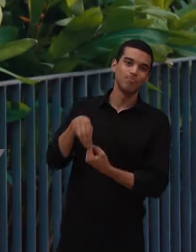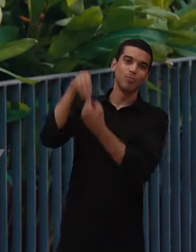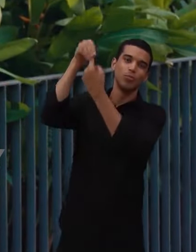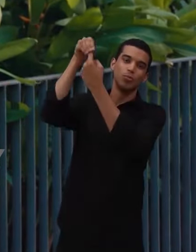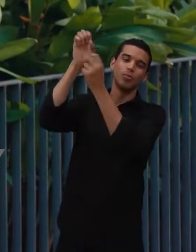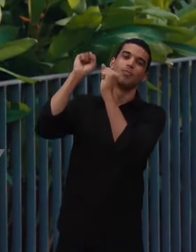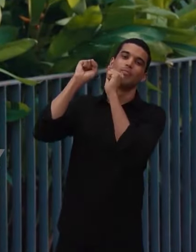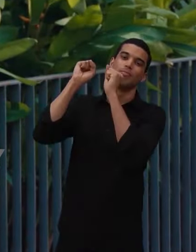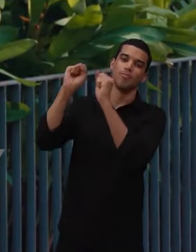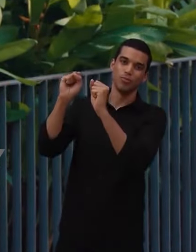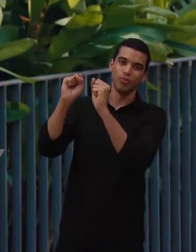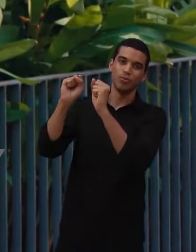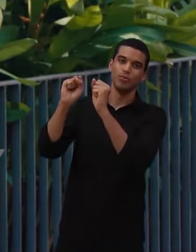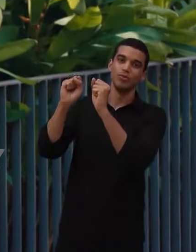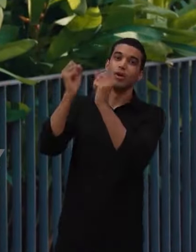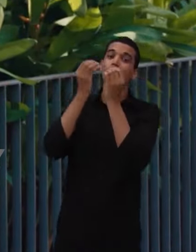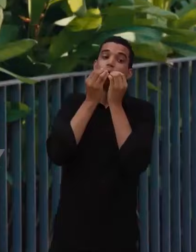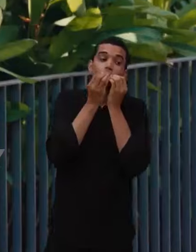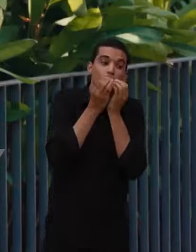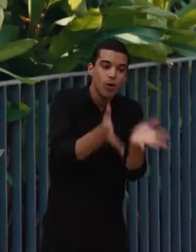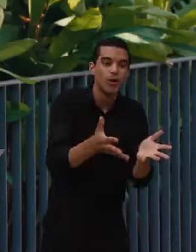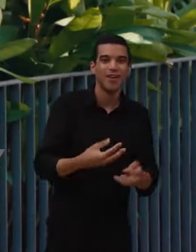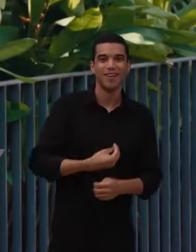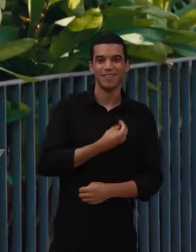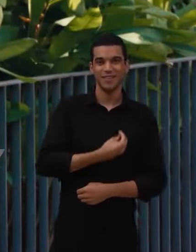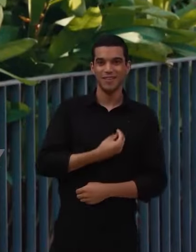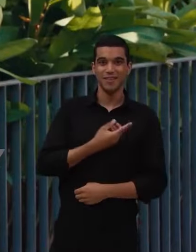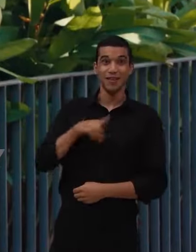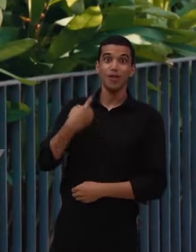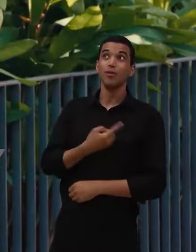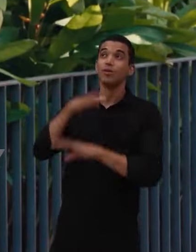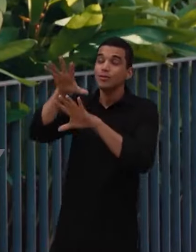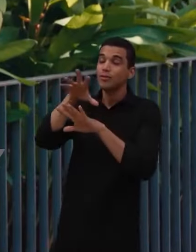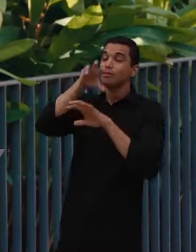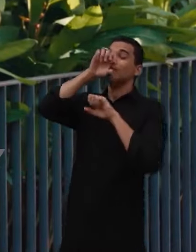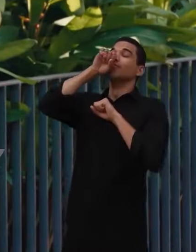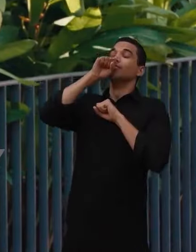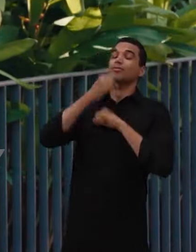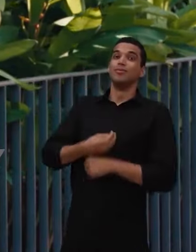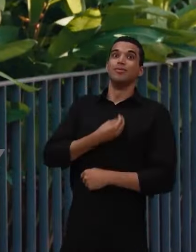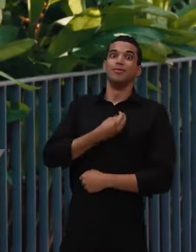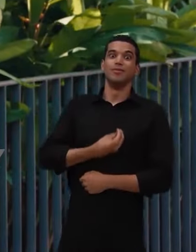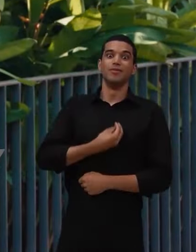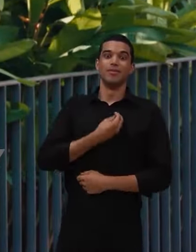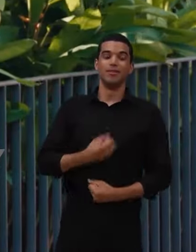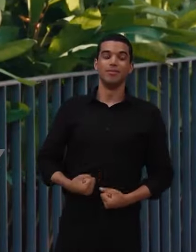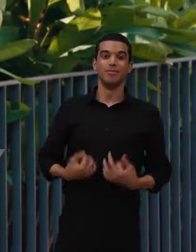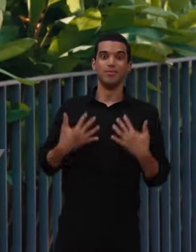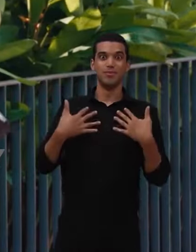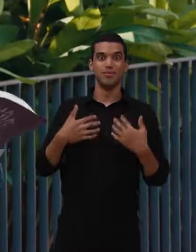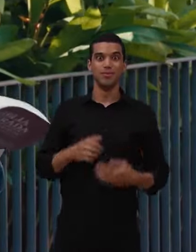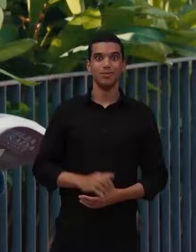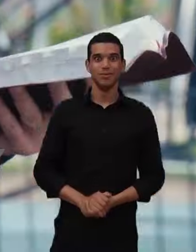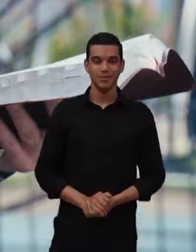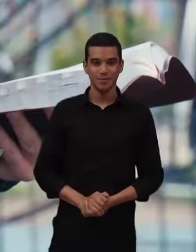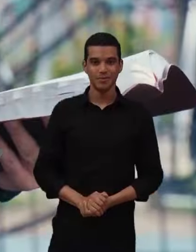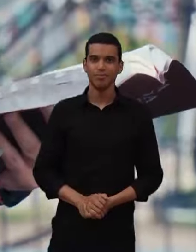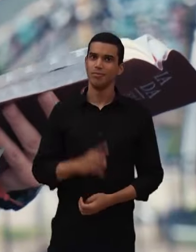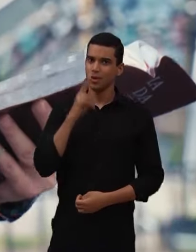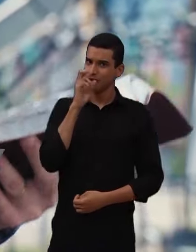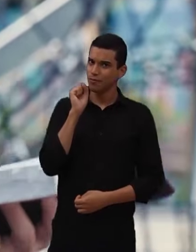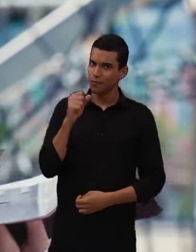é o único ser a soprar o fôlego de vida dentro do homem. E essa é uma